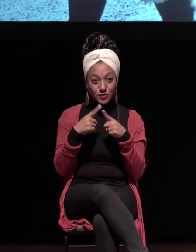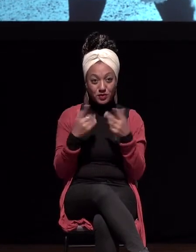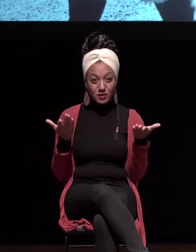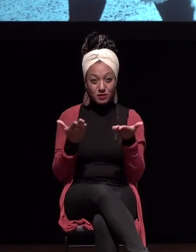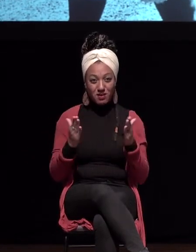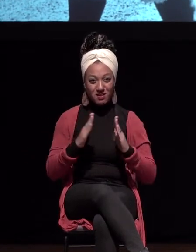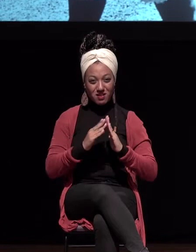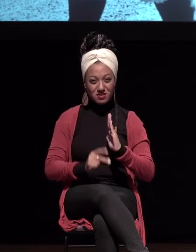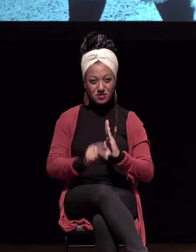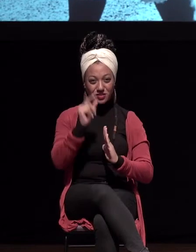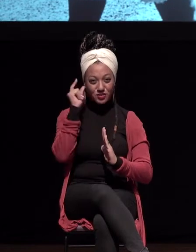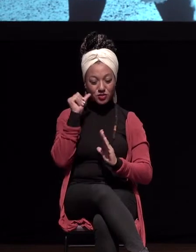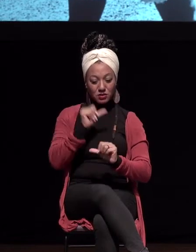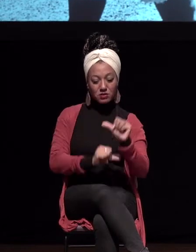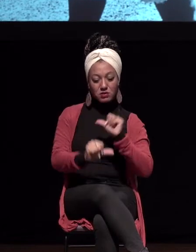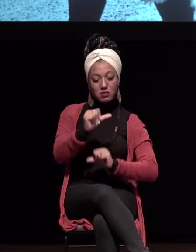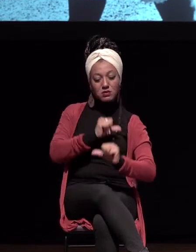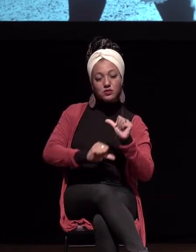a esses espaços.